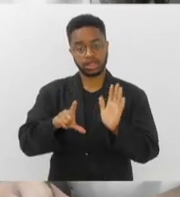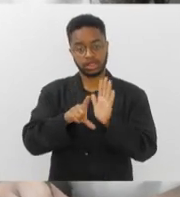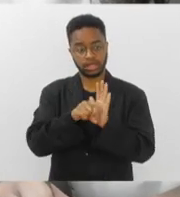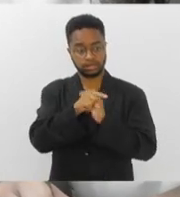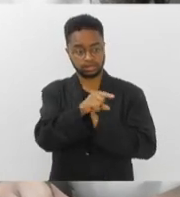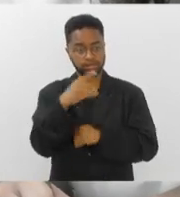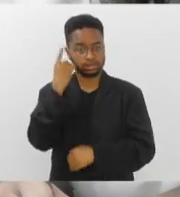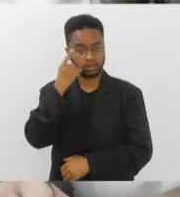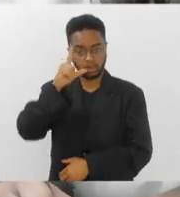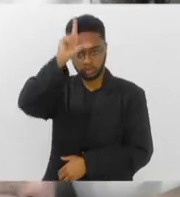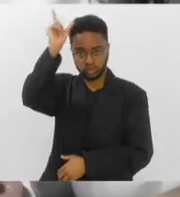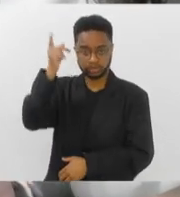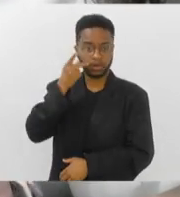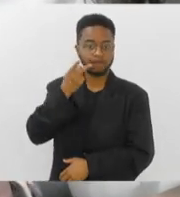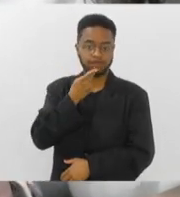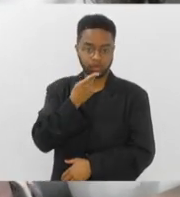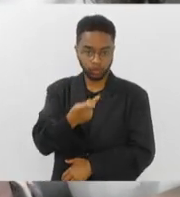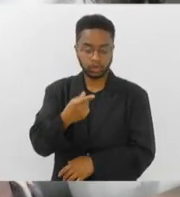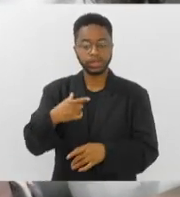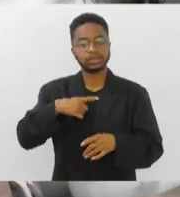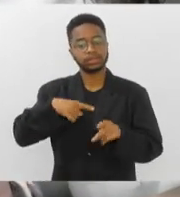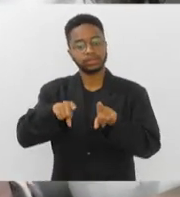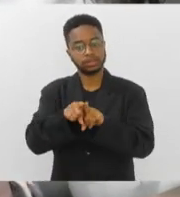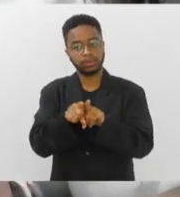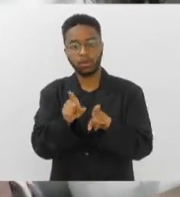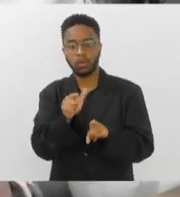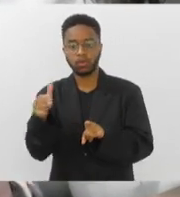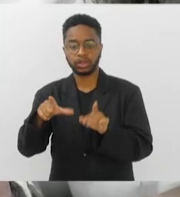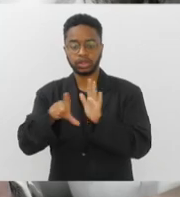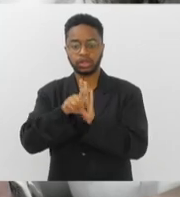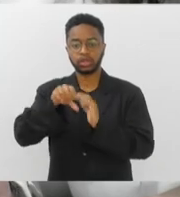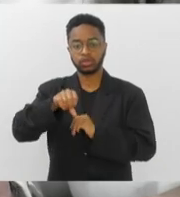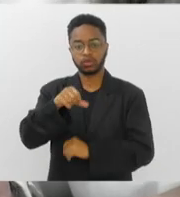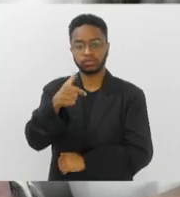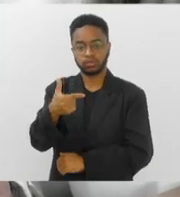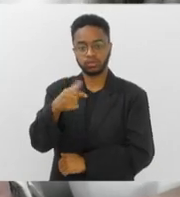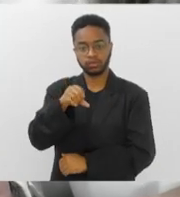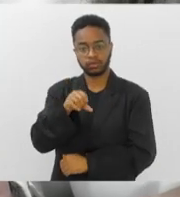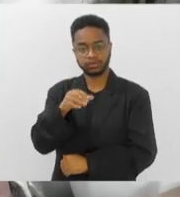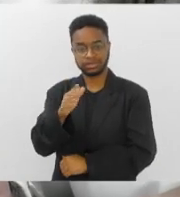pelo deputado Luiz Paulo, tem a lei também, 9297